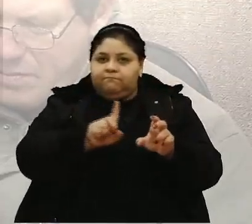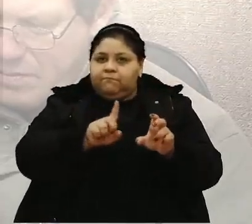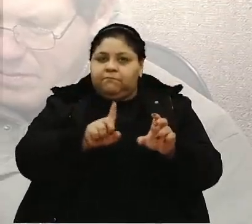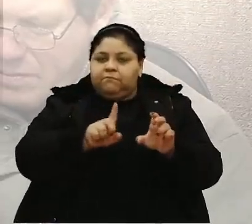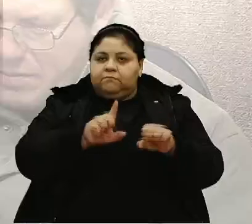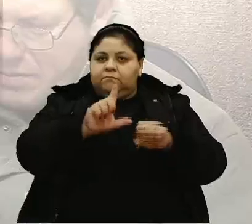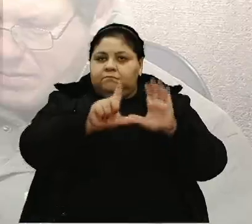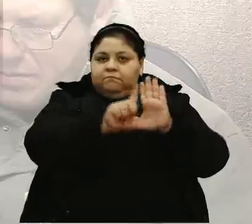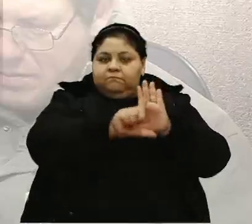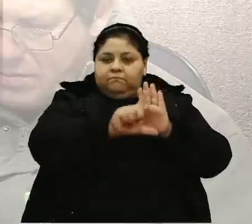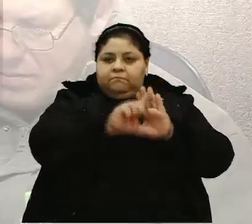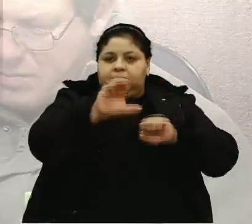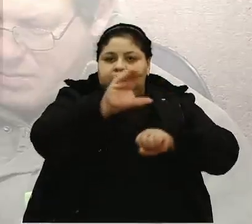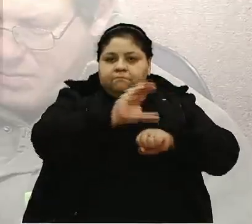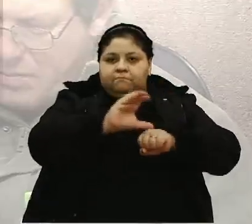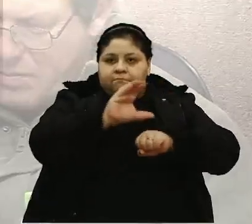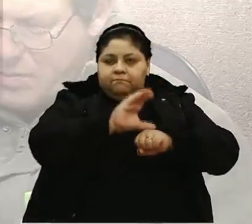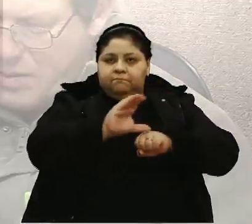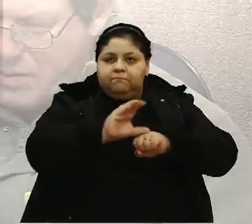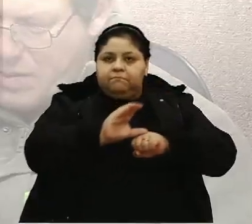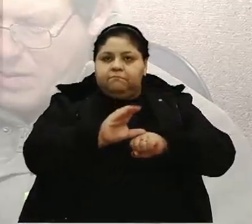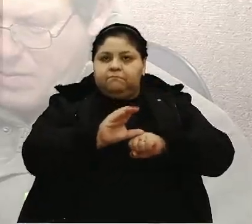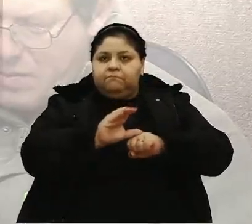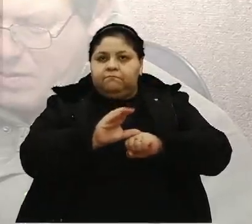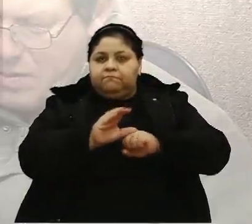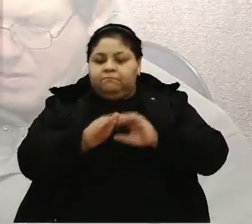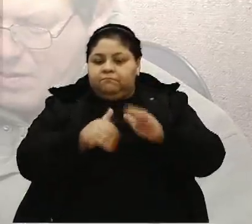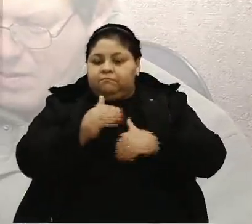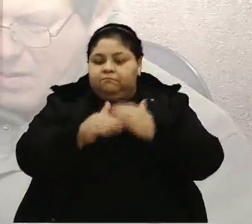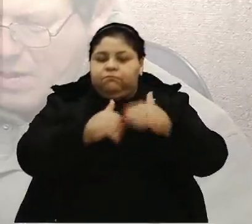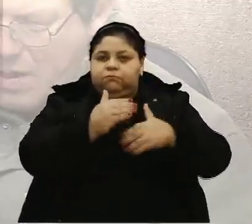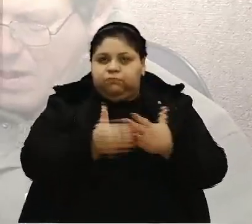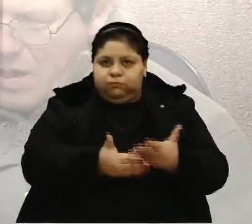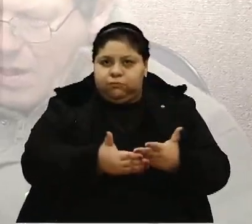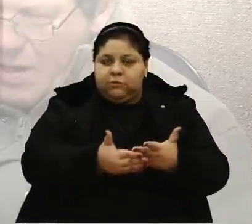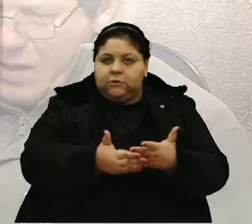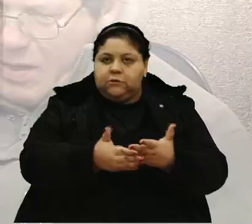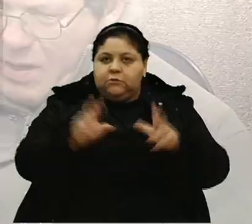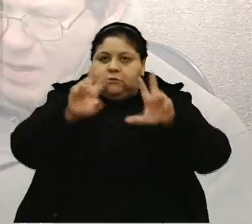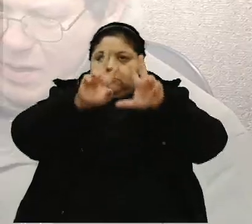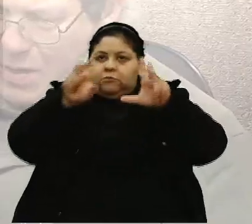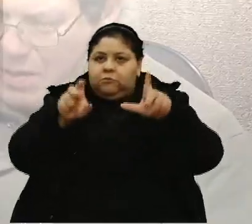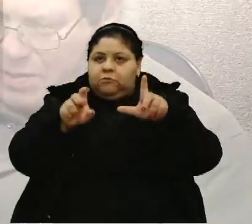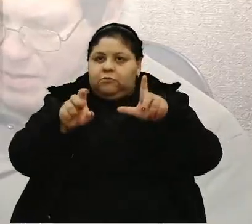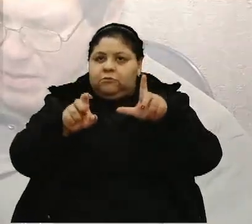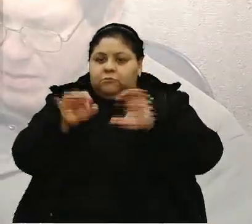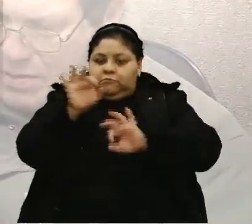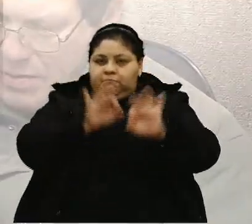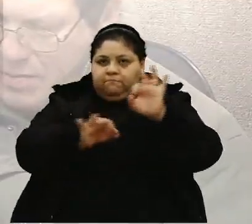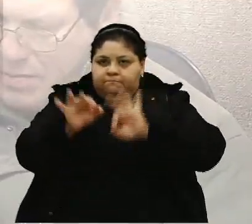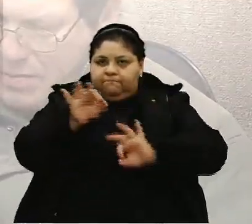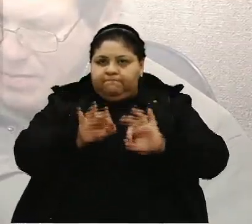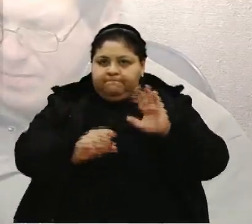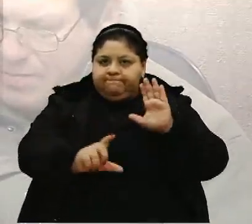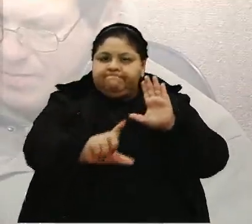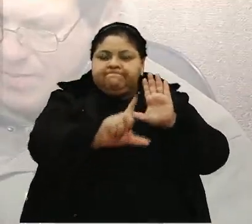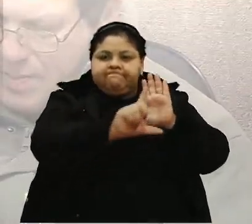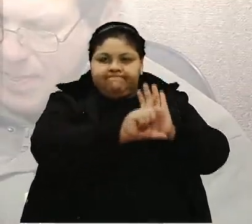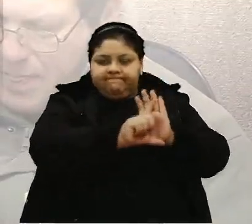ou constitucional para sua tramitação, pois a matéria se ajusta à competência